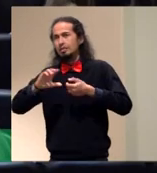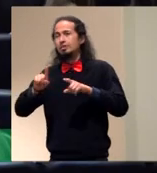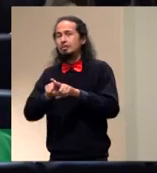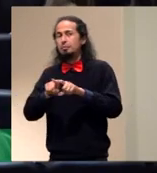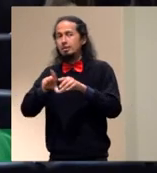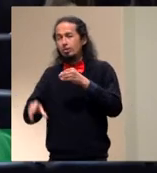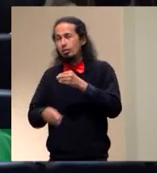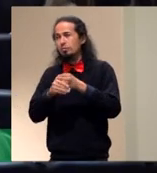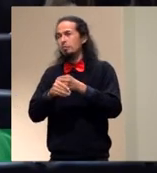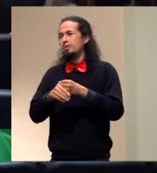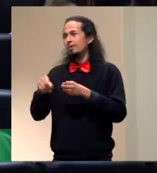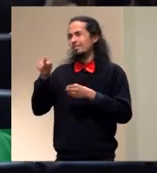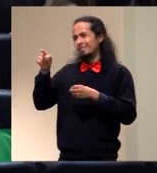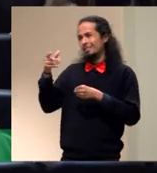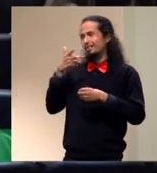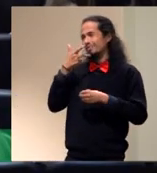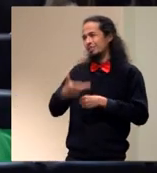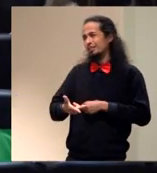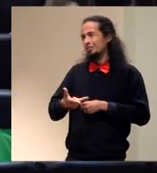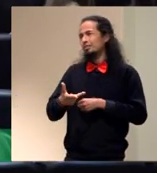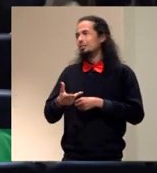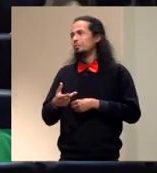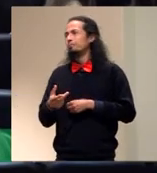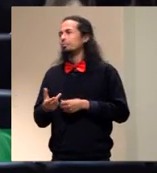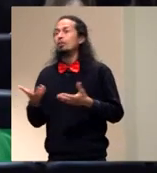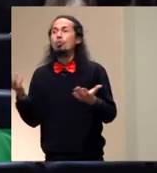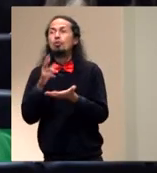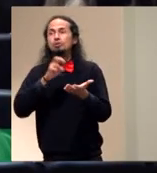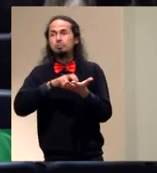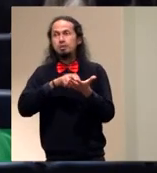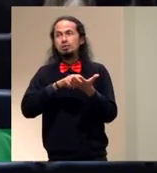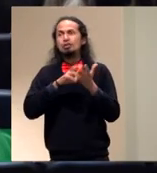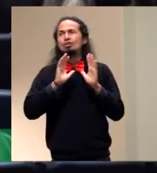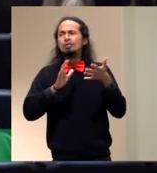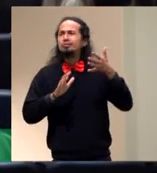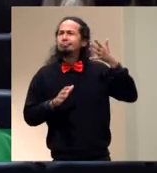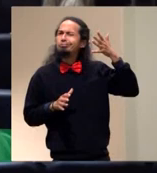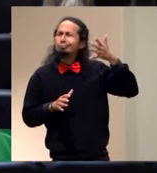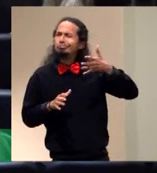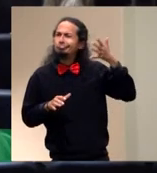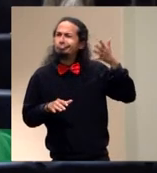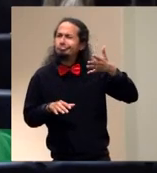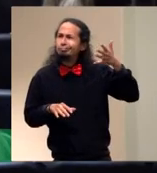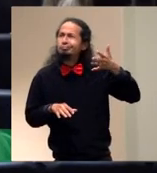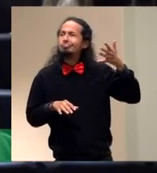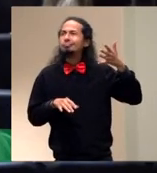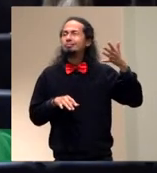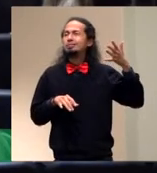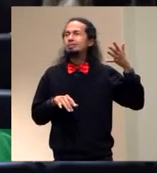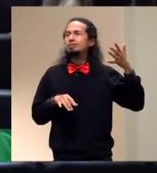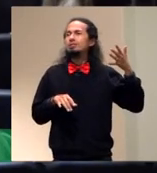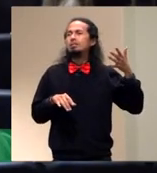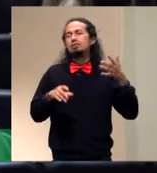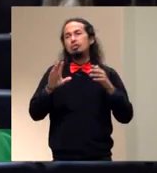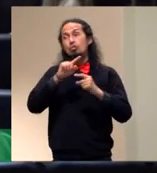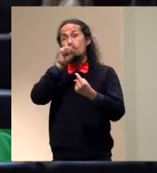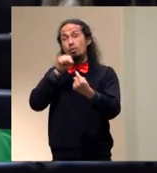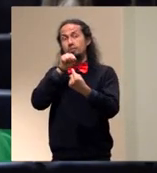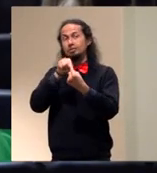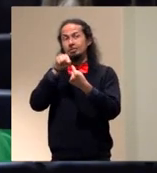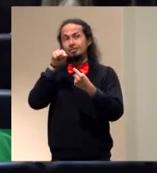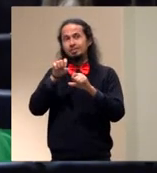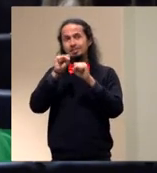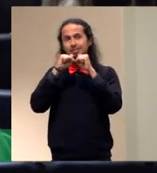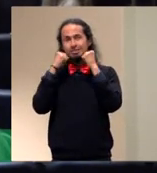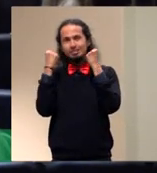no sentido do anúncio já feito hoje pela manhã, né? De que, quando anunciava aí a finalidade desse seminário, que